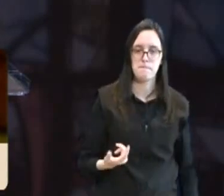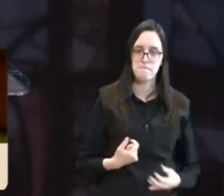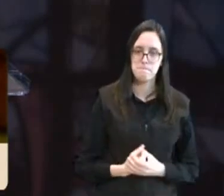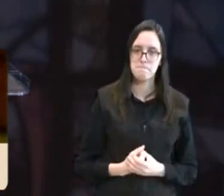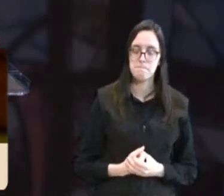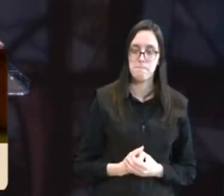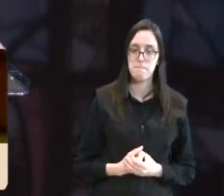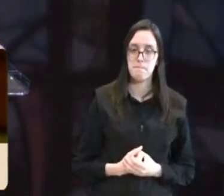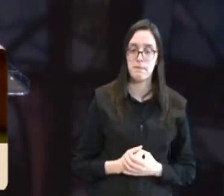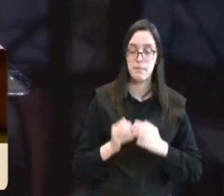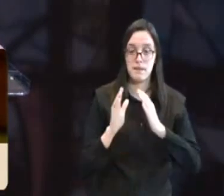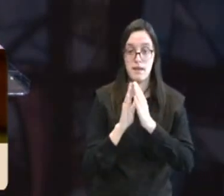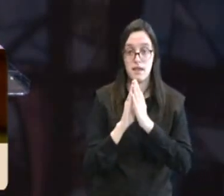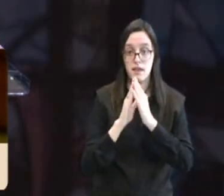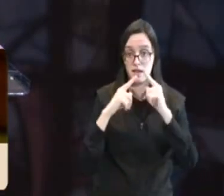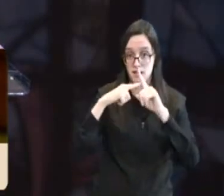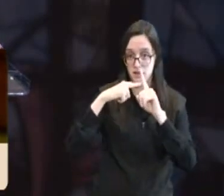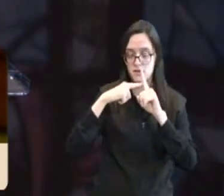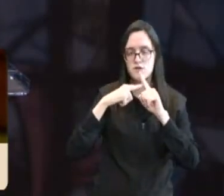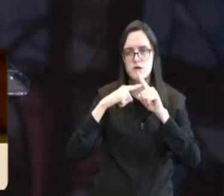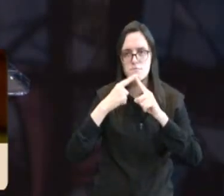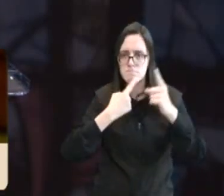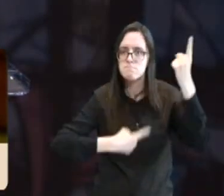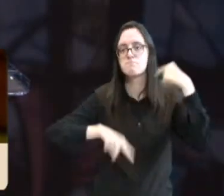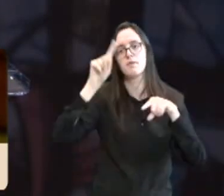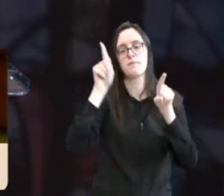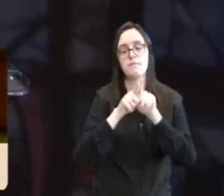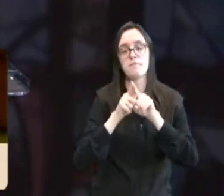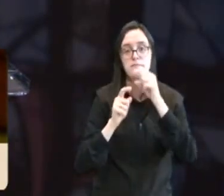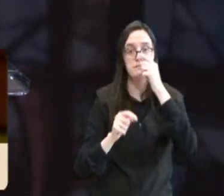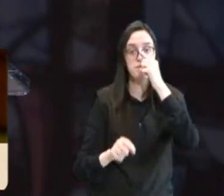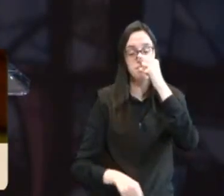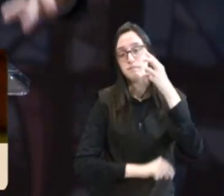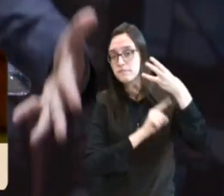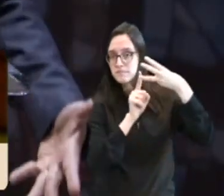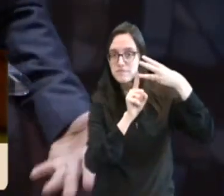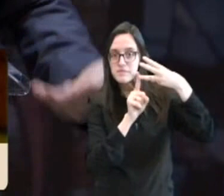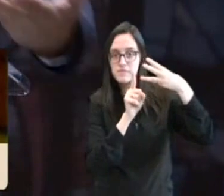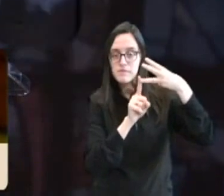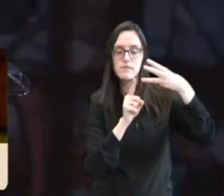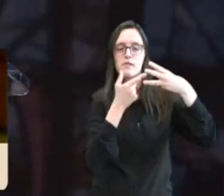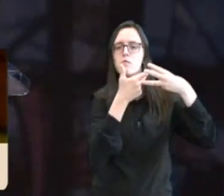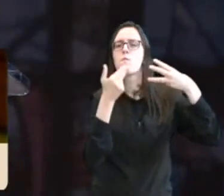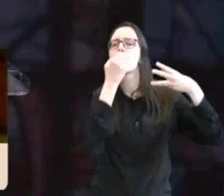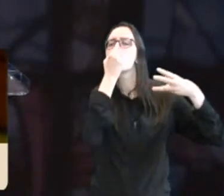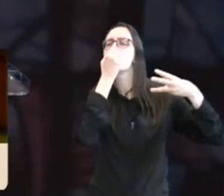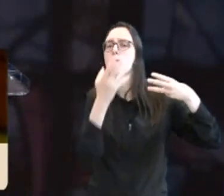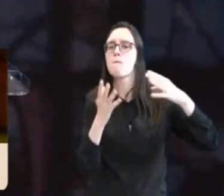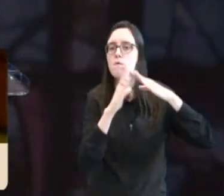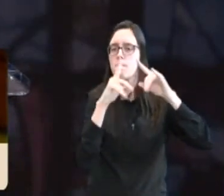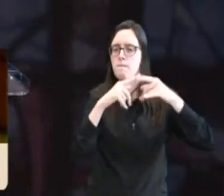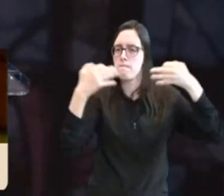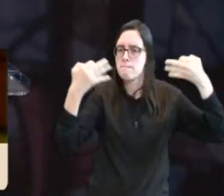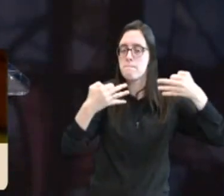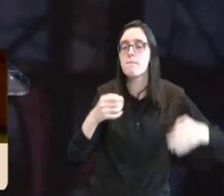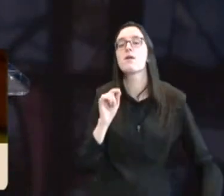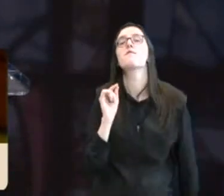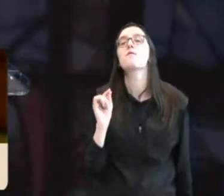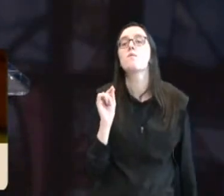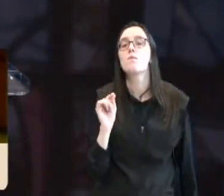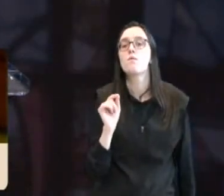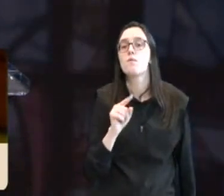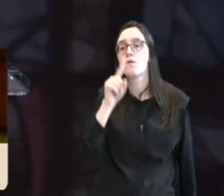A igreja prospera. Outra qualidade de uma igreja perfeita, que vai mostrar ali, é